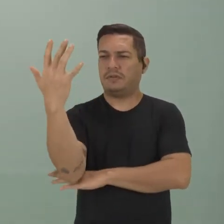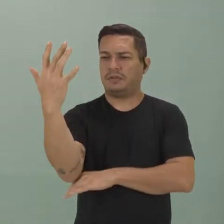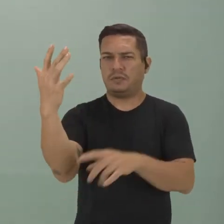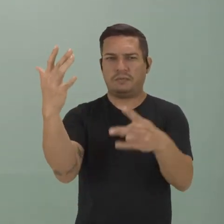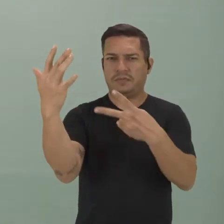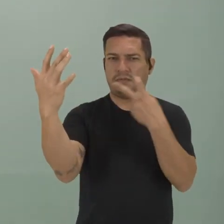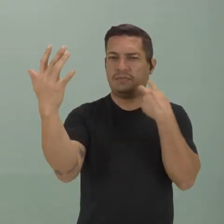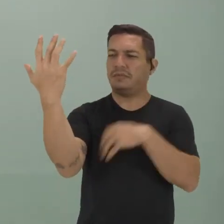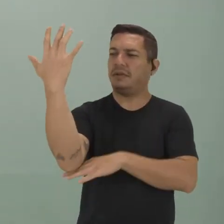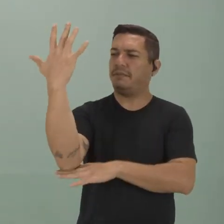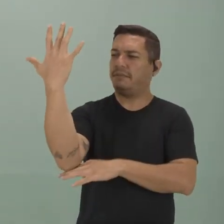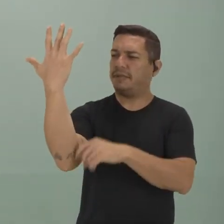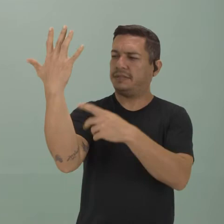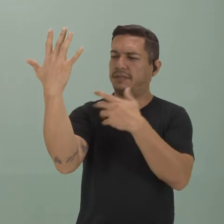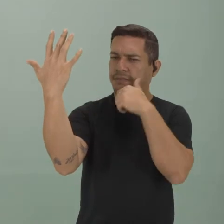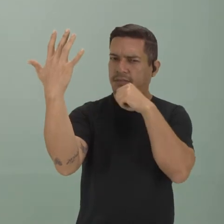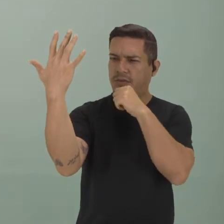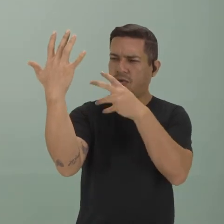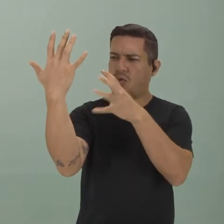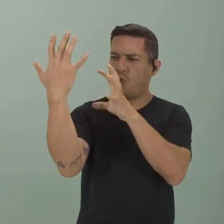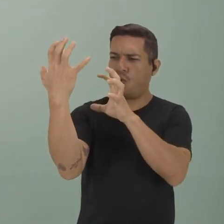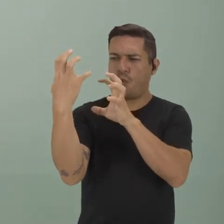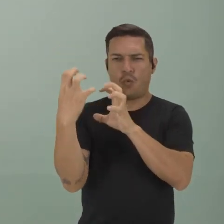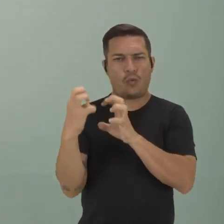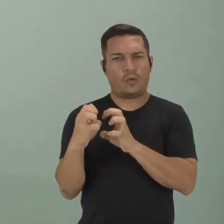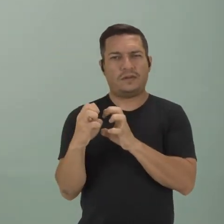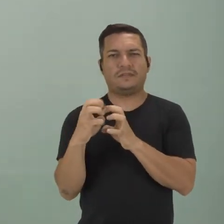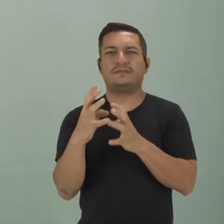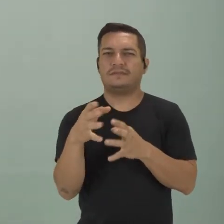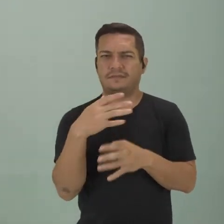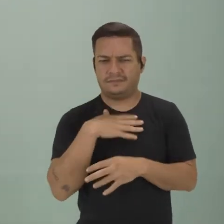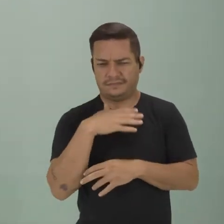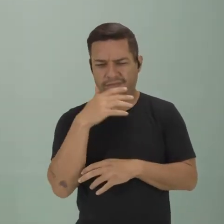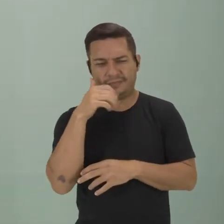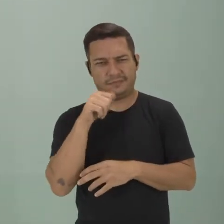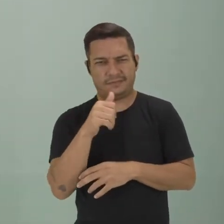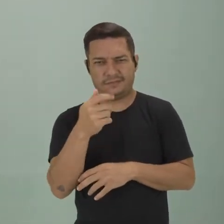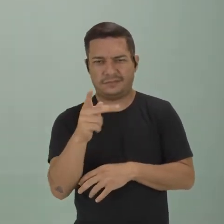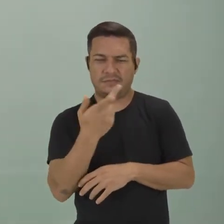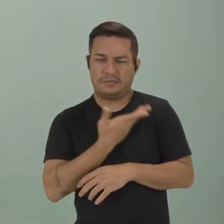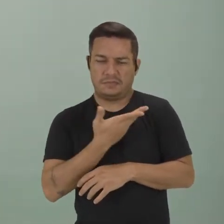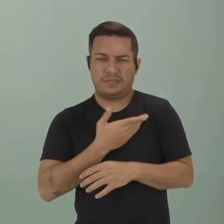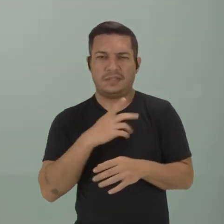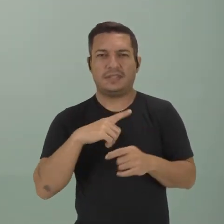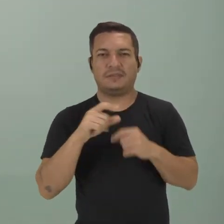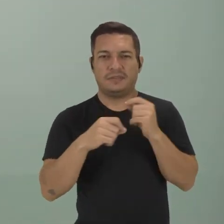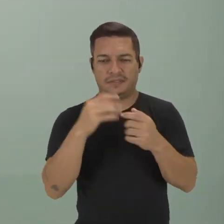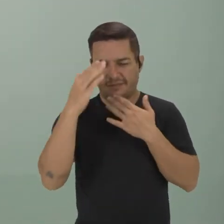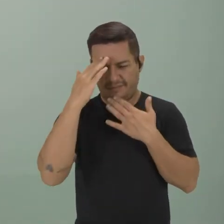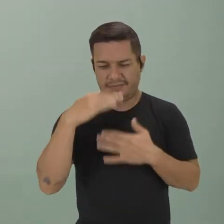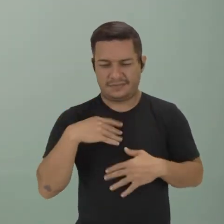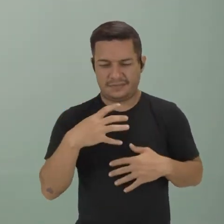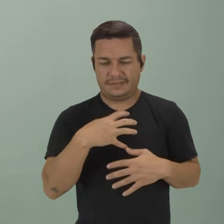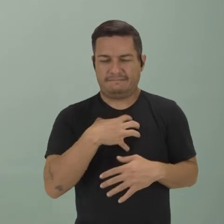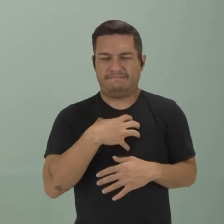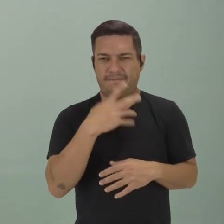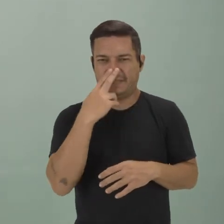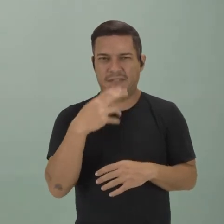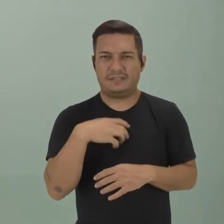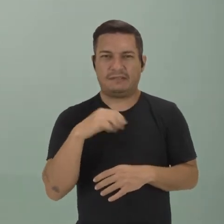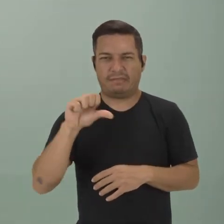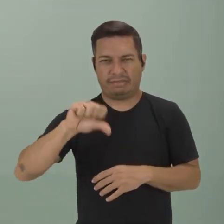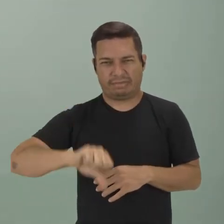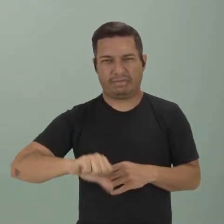mãe murchou, por exemplo. Você fala, sua mãe vai dizer, nossa, seu amigo tem uma energia negativa, né? Seu amigo